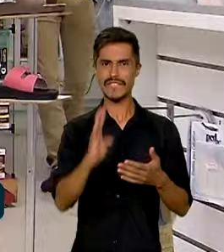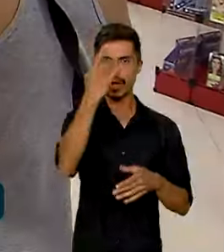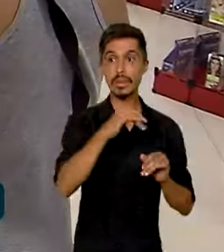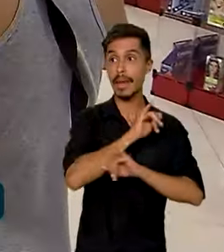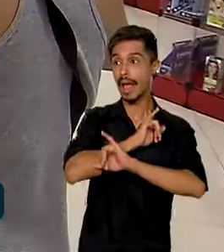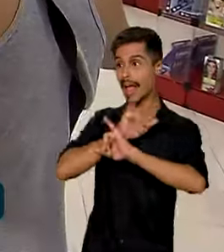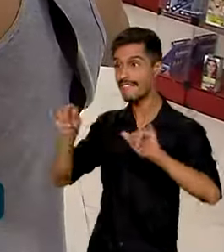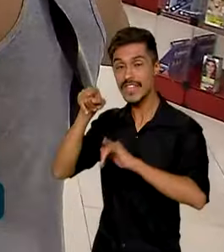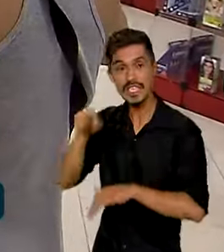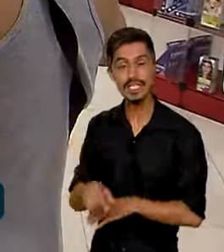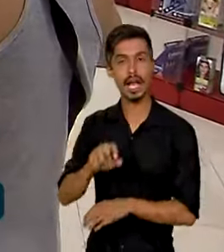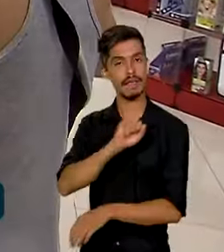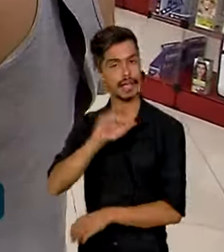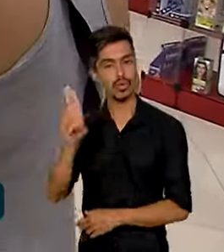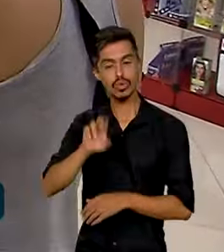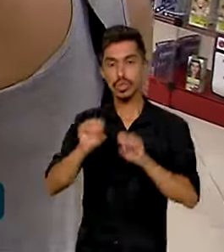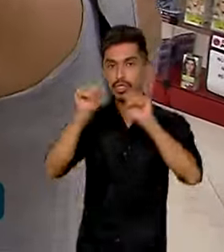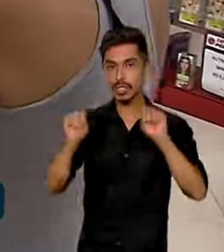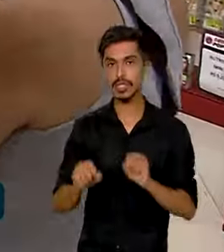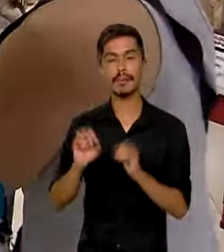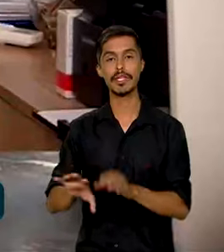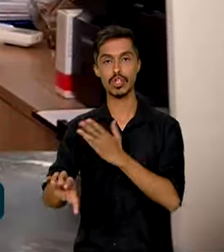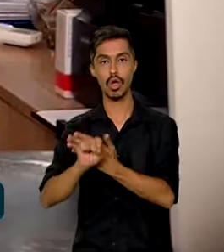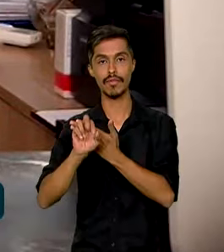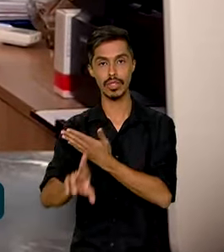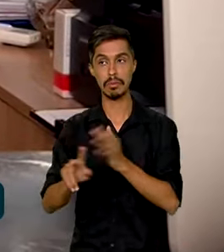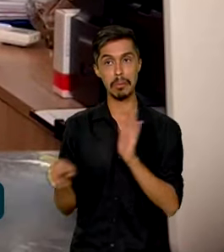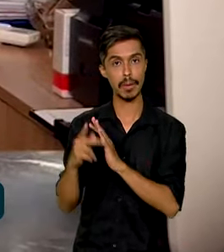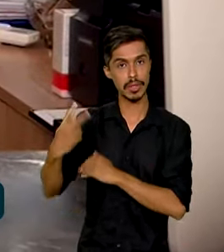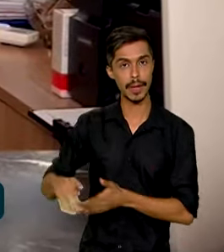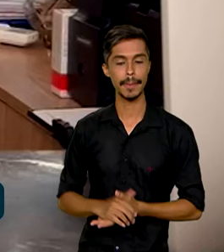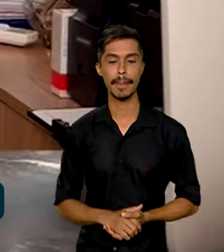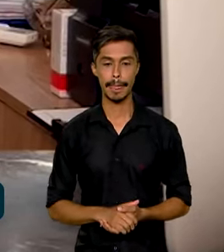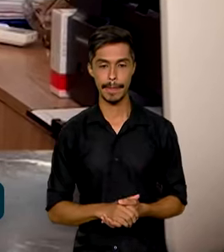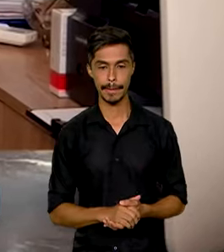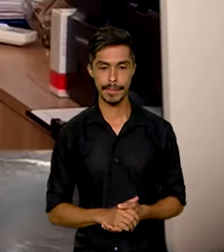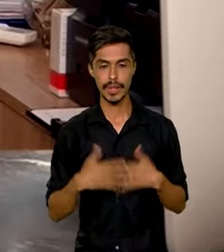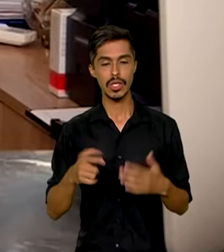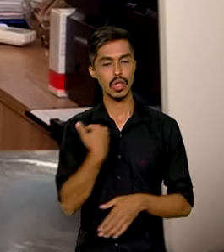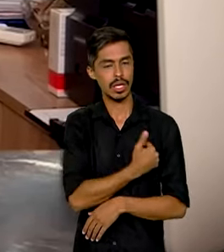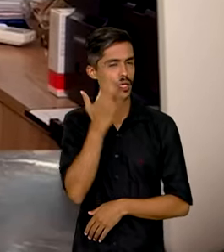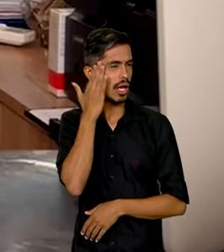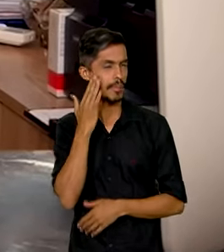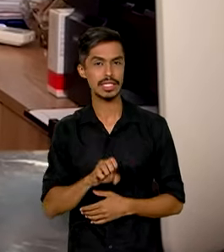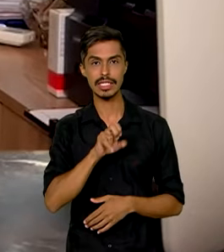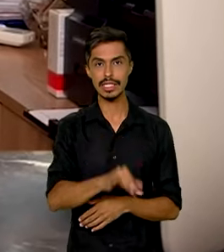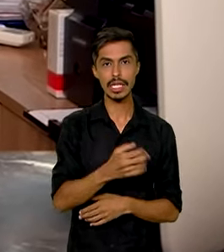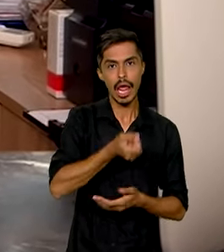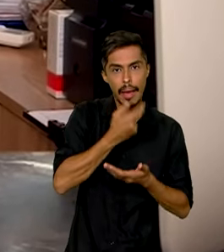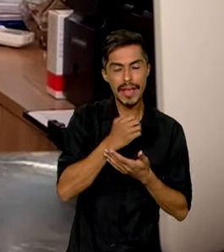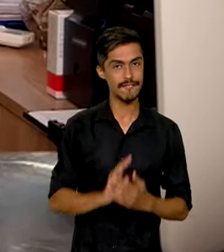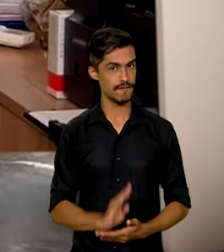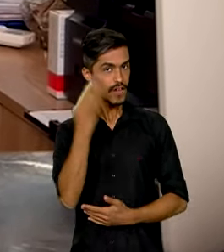Anvisa por meio do sistema da ouvidoria da agência a gente sabe que Medic ento falsificado e de